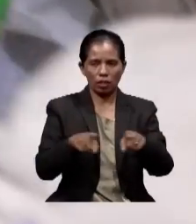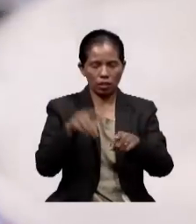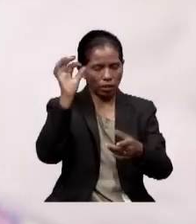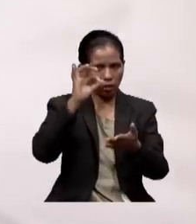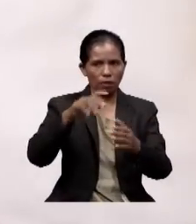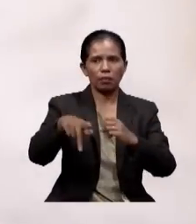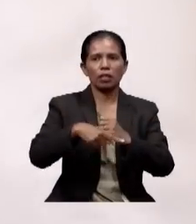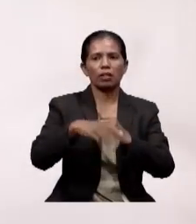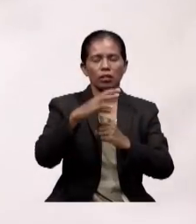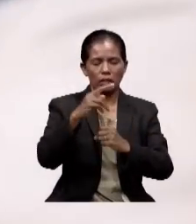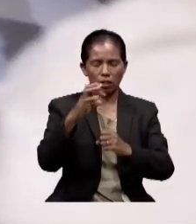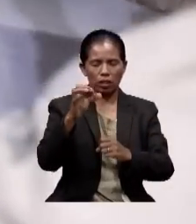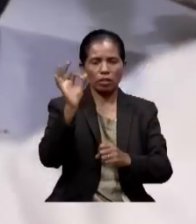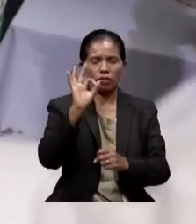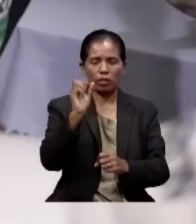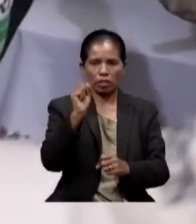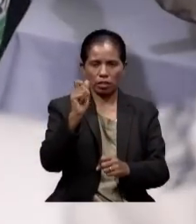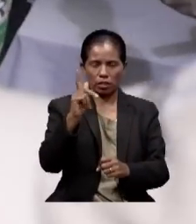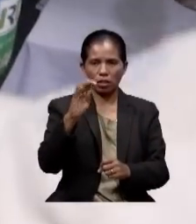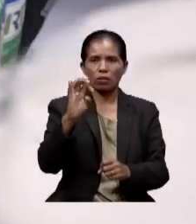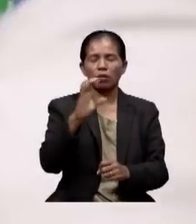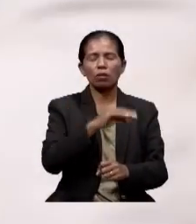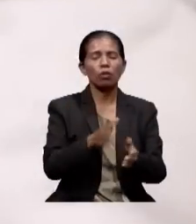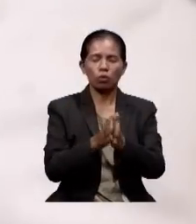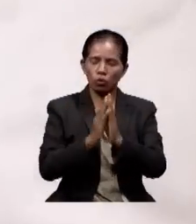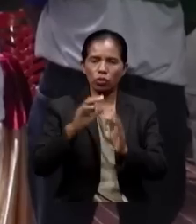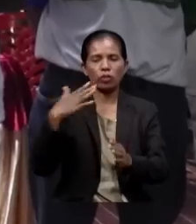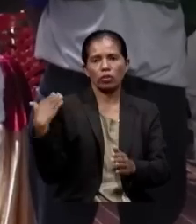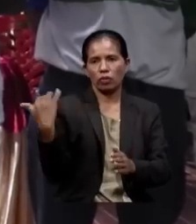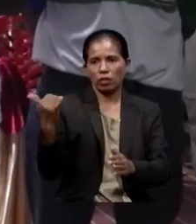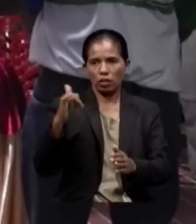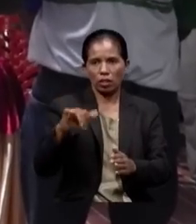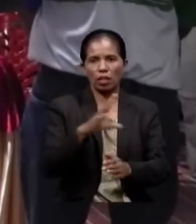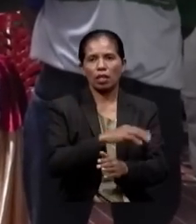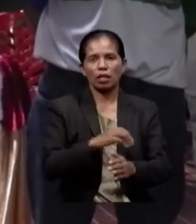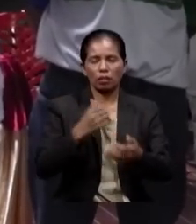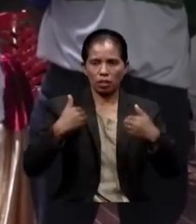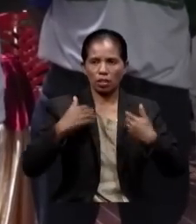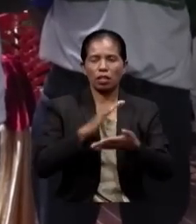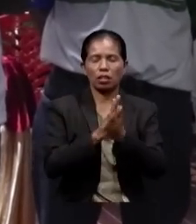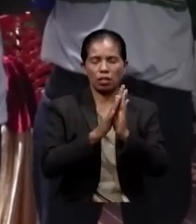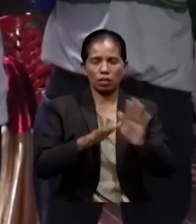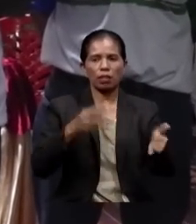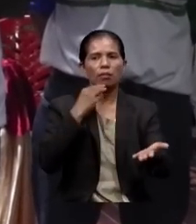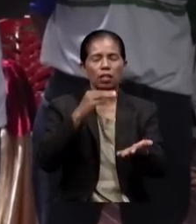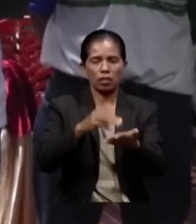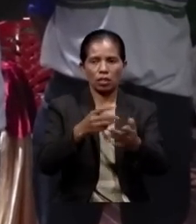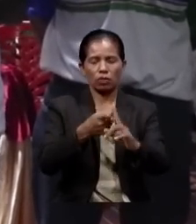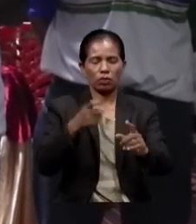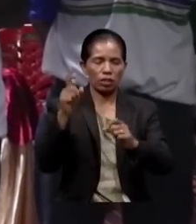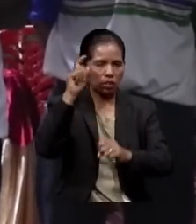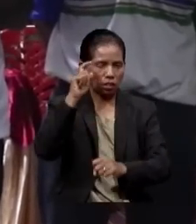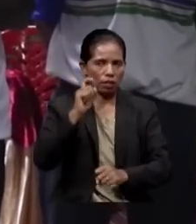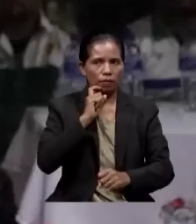do Partido CNRT, Francisco Calbodilai, Rus Jovensira, a Tucrina Fatin Dame, tuir mensagem, Rus Kairala Sanana